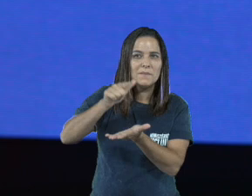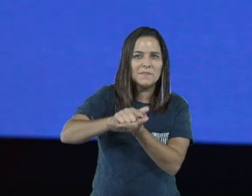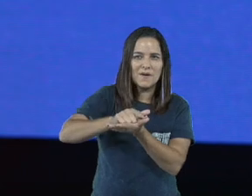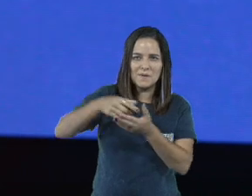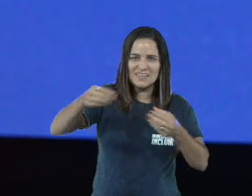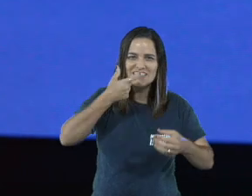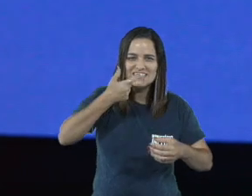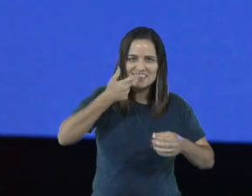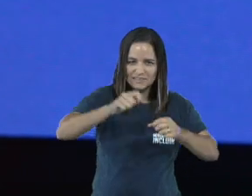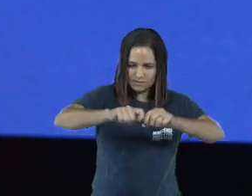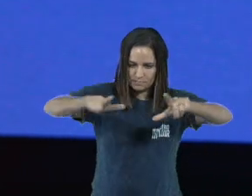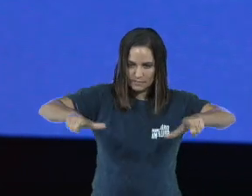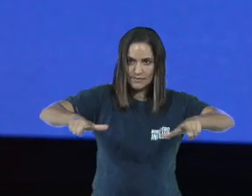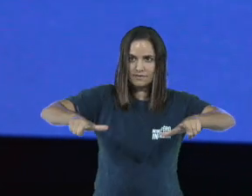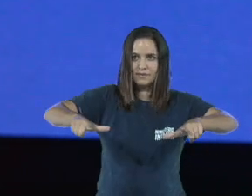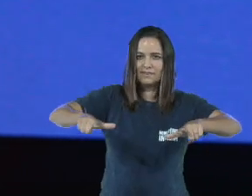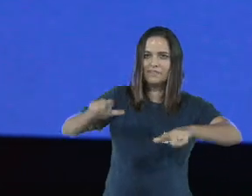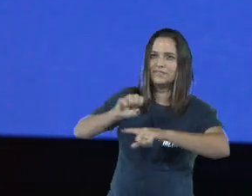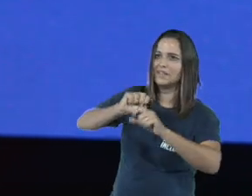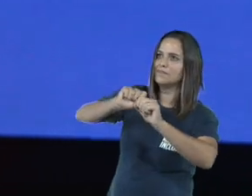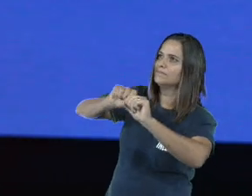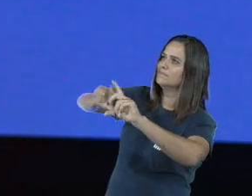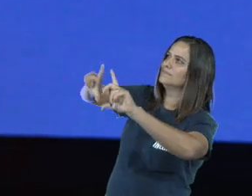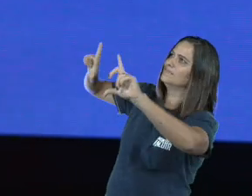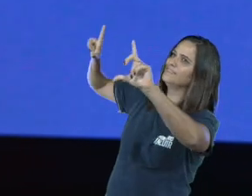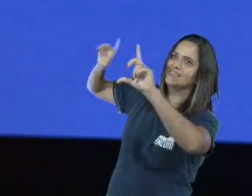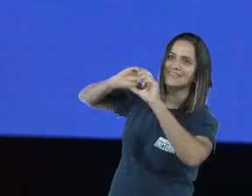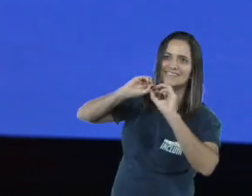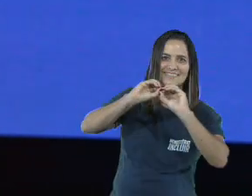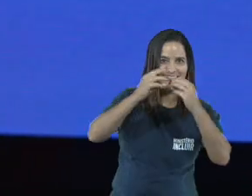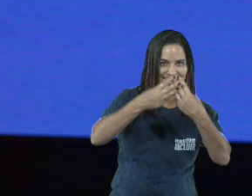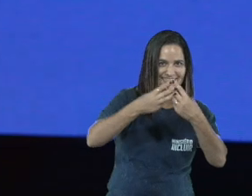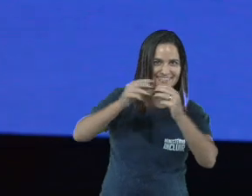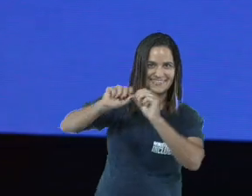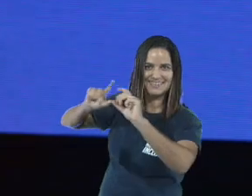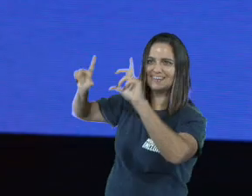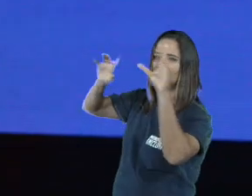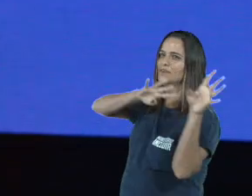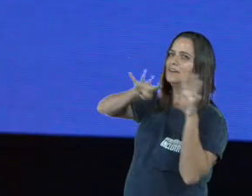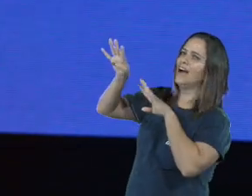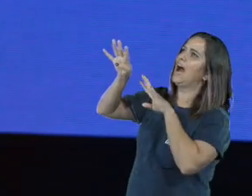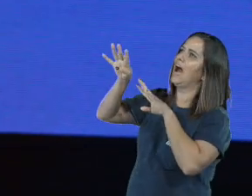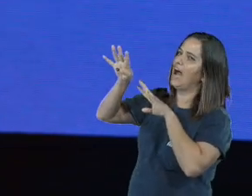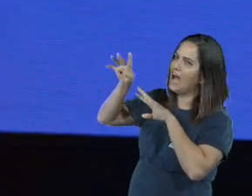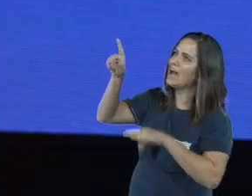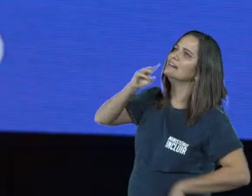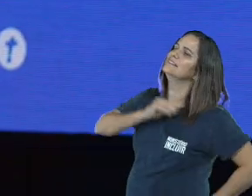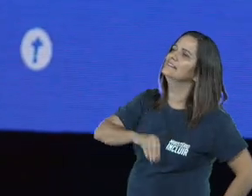filho tá ali Aparece ao lado do pastor do pai dele eu vi isso muitas vezes falei vai para o inferno nesse responde eu